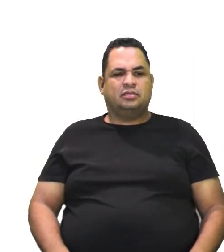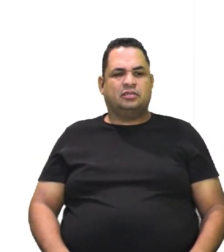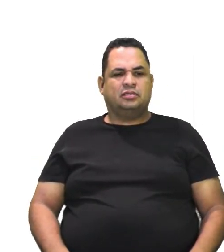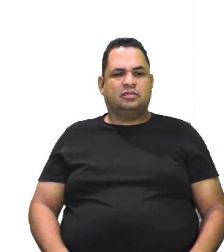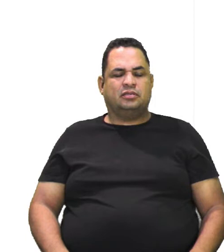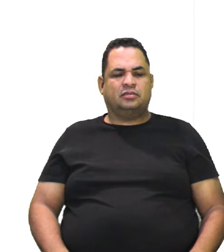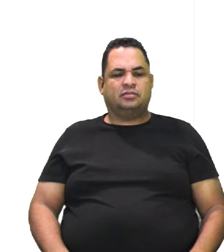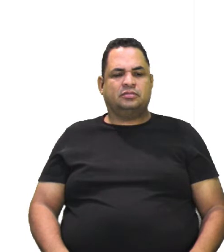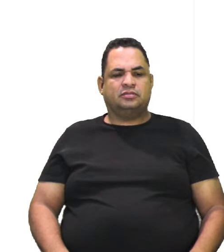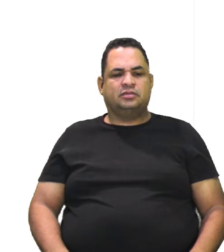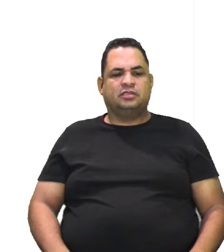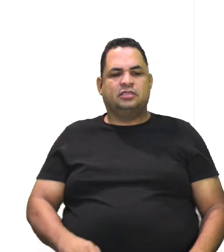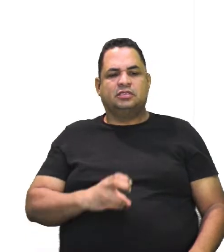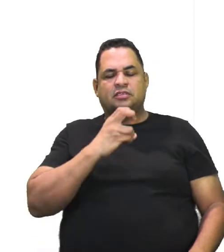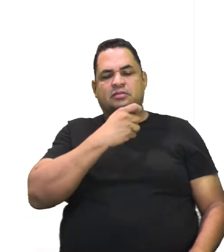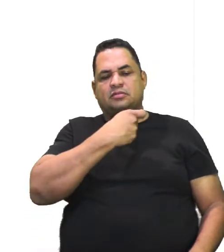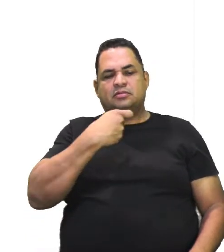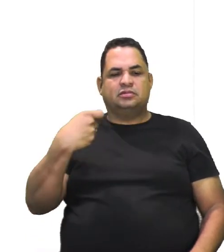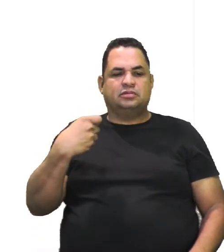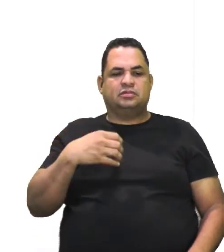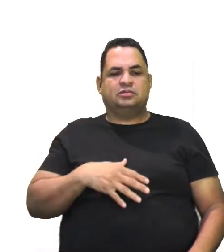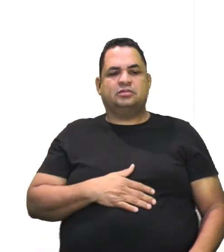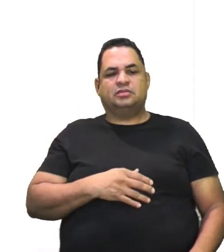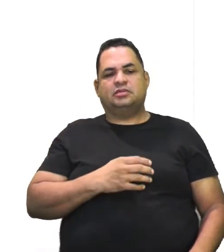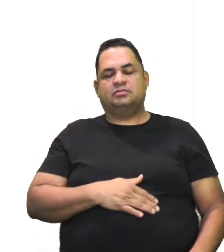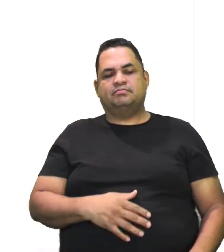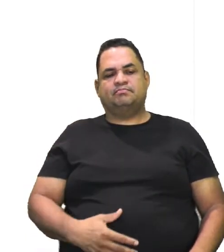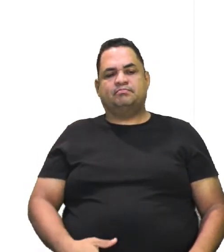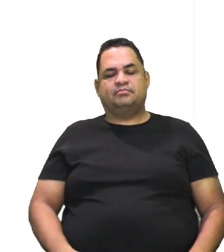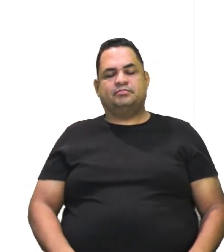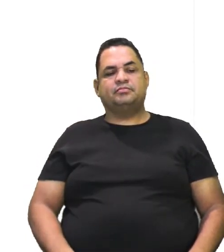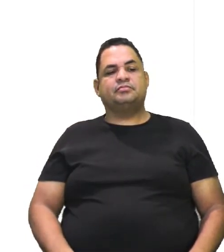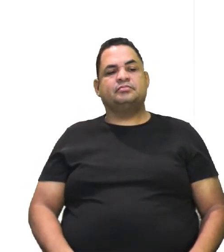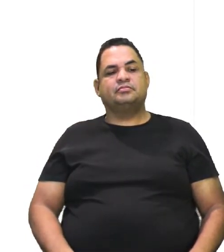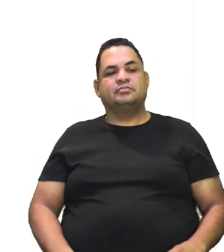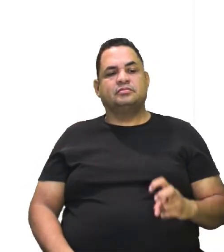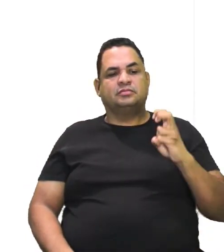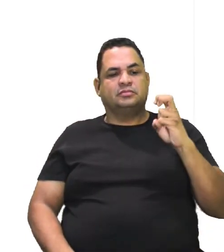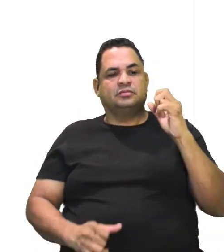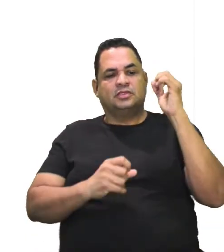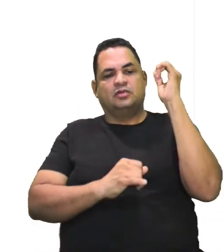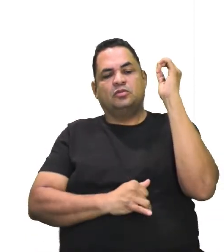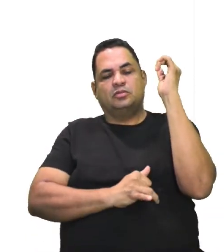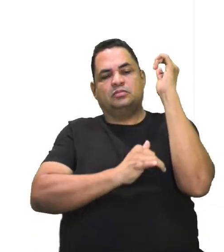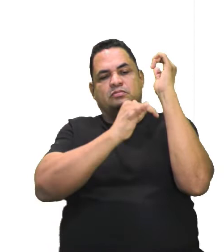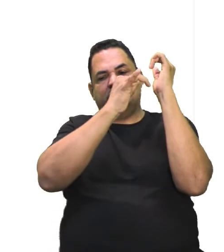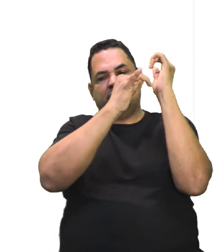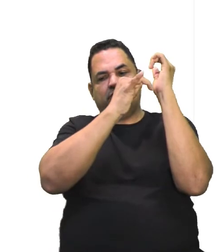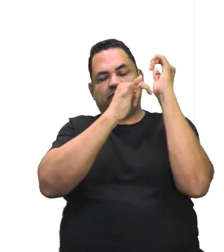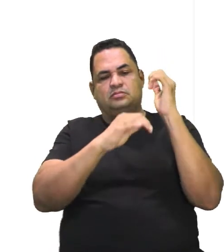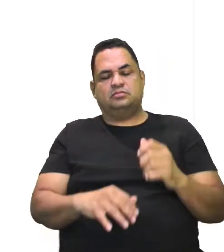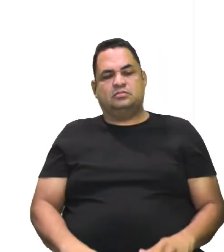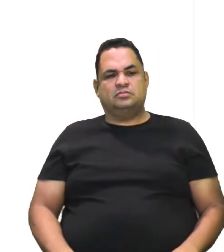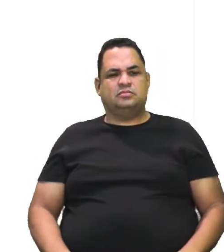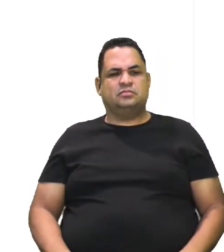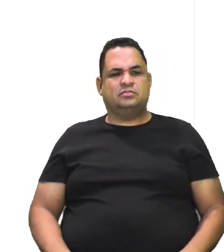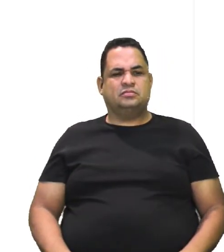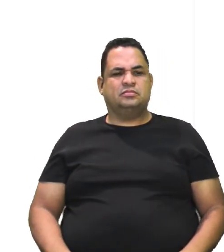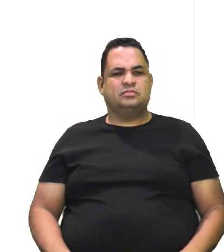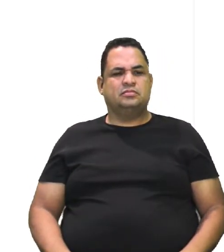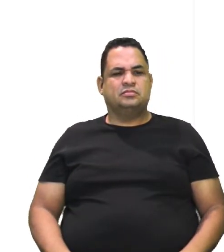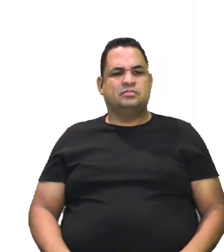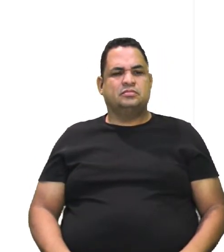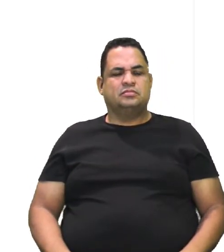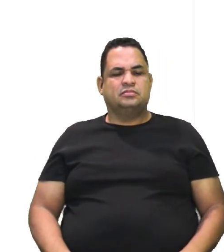4, 5 para X e 5 para Y. 1, 2, 3, 4, 5 para Y. Então, meu ponto vai ser